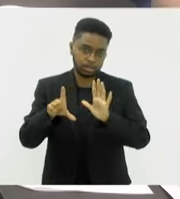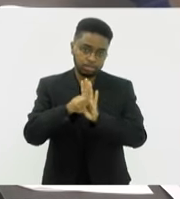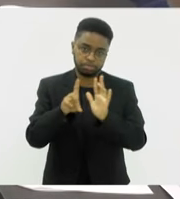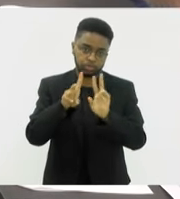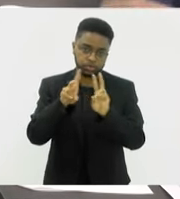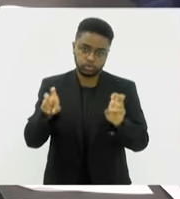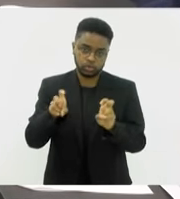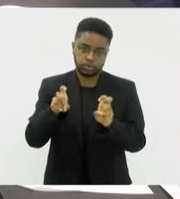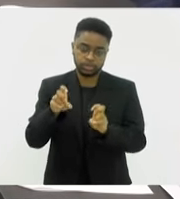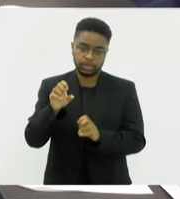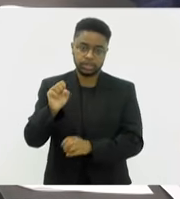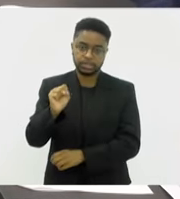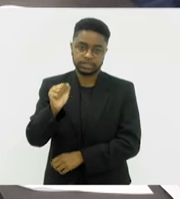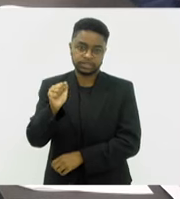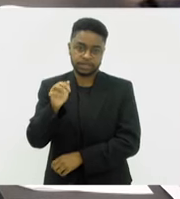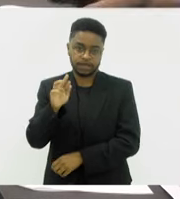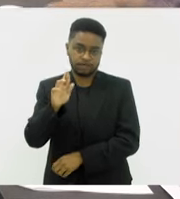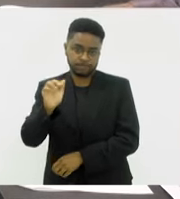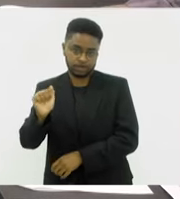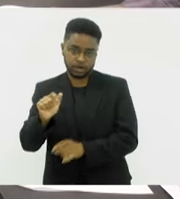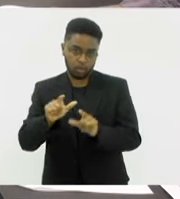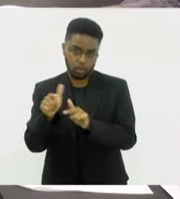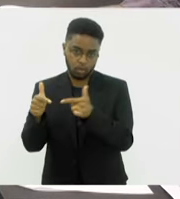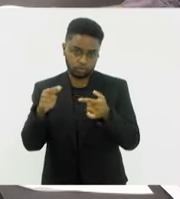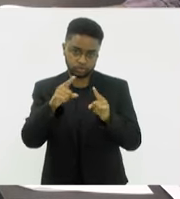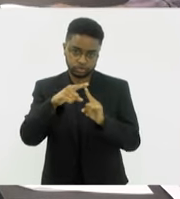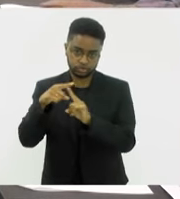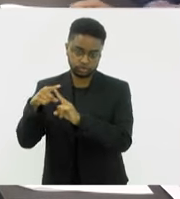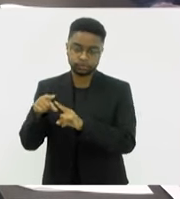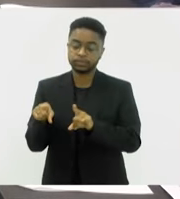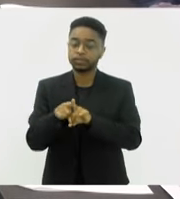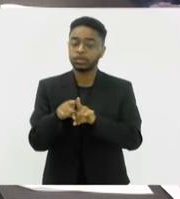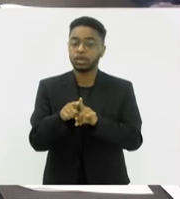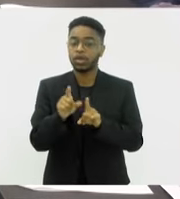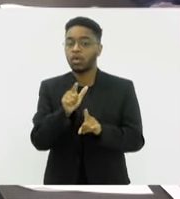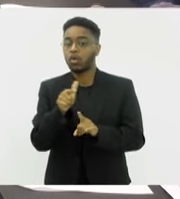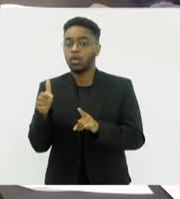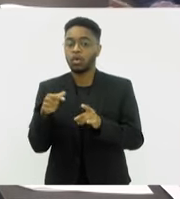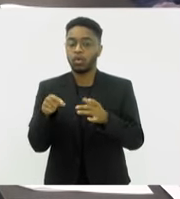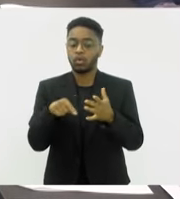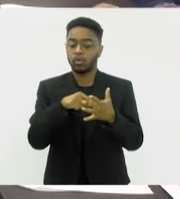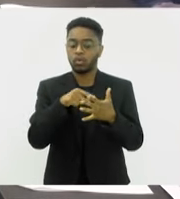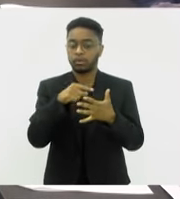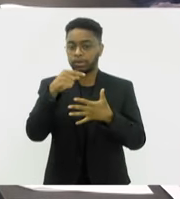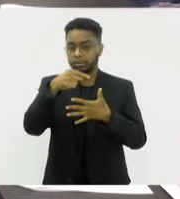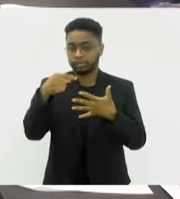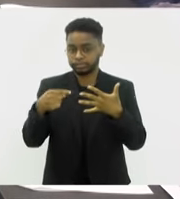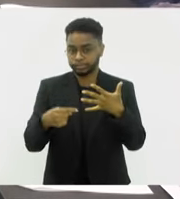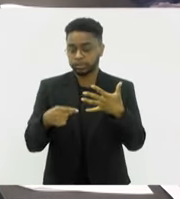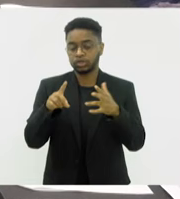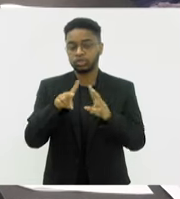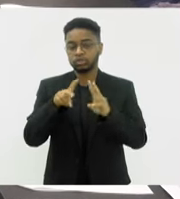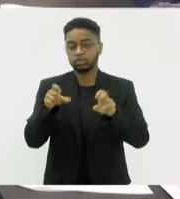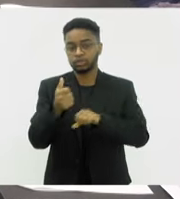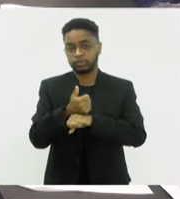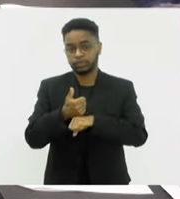plano safra e essas coisas do gênero. O outro item é a regulamentação de profissões, que a gente já se deparou aqui inúmeras vezes. Quando não tiver regulamentado. Quando não